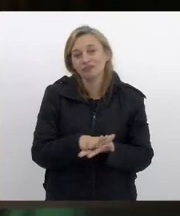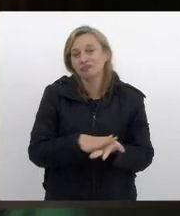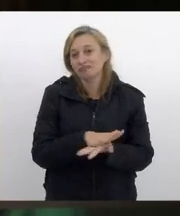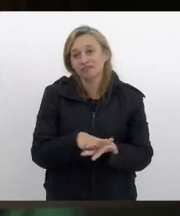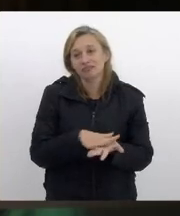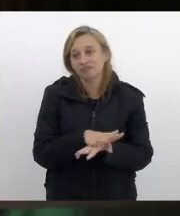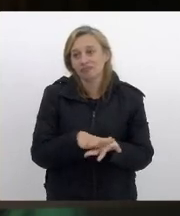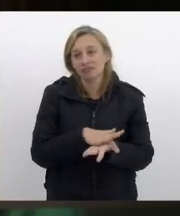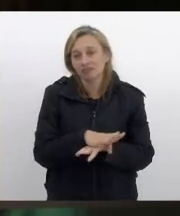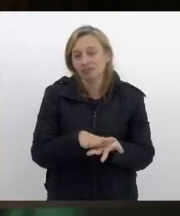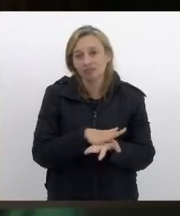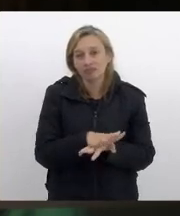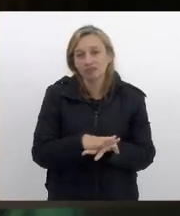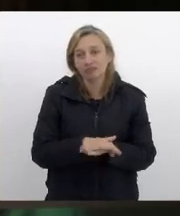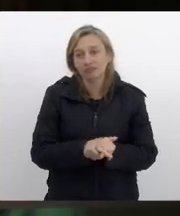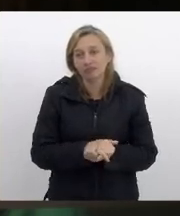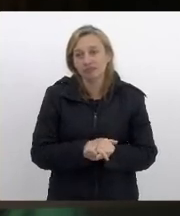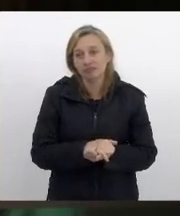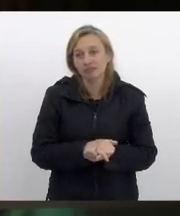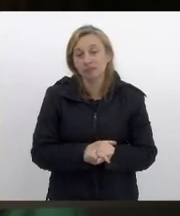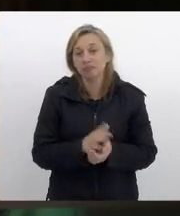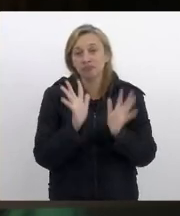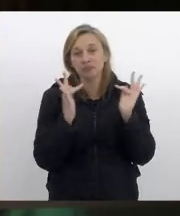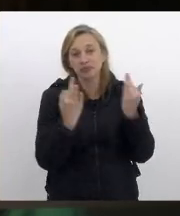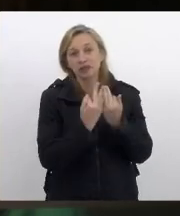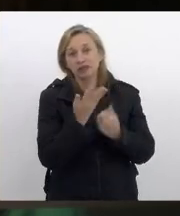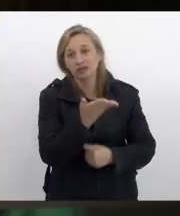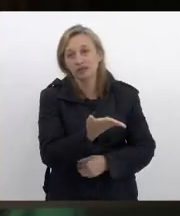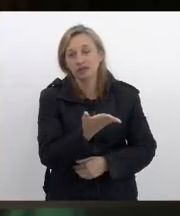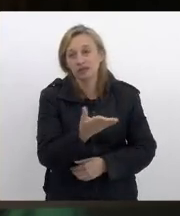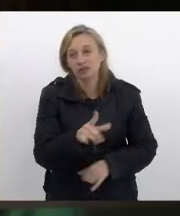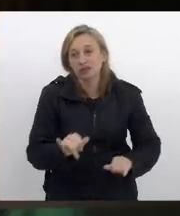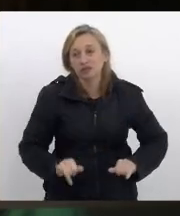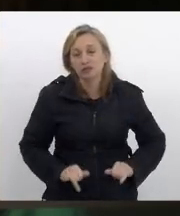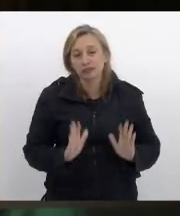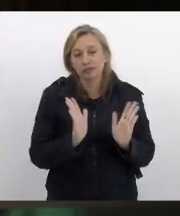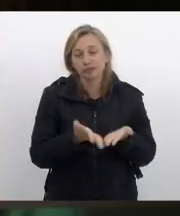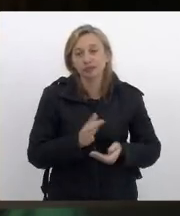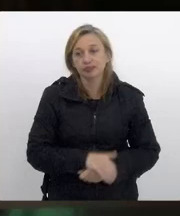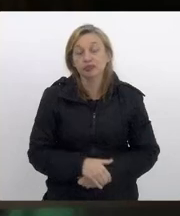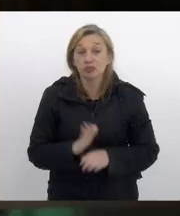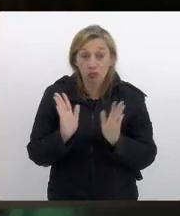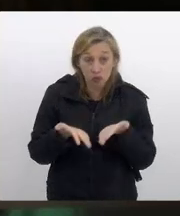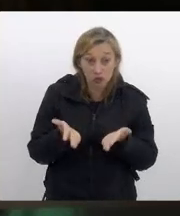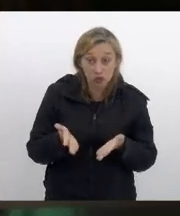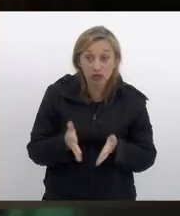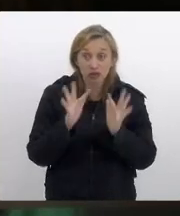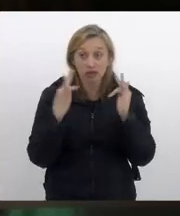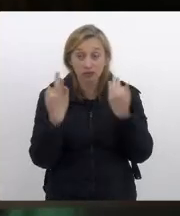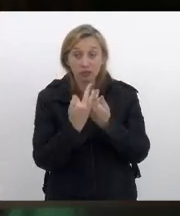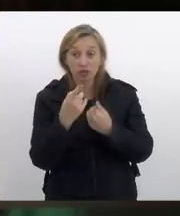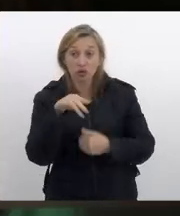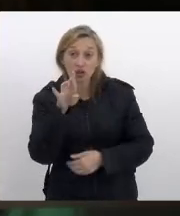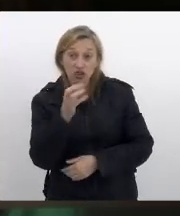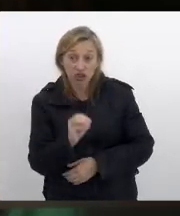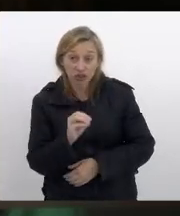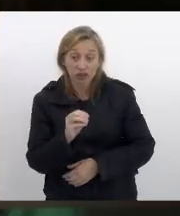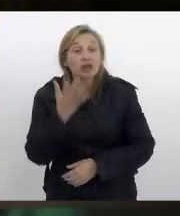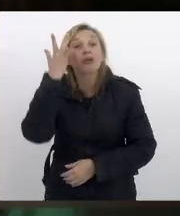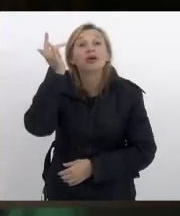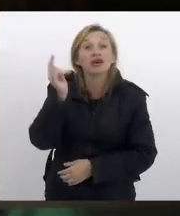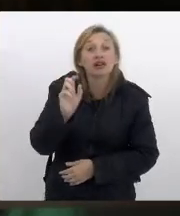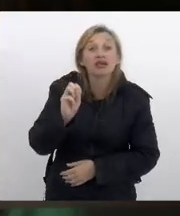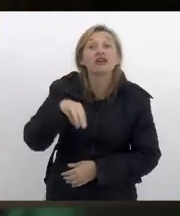não é nada. Frente ao que essa família enfrenta hoje. Hoje, a família do Rogério. E